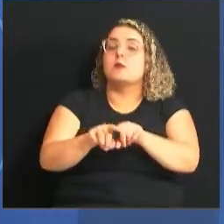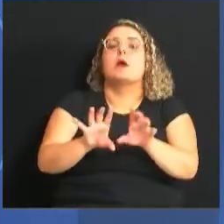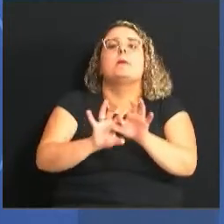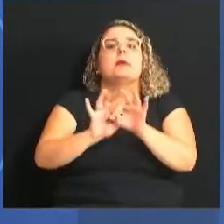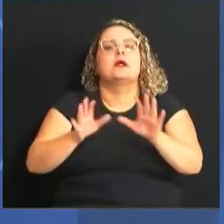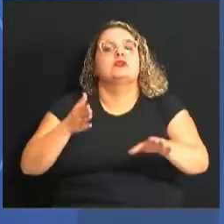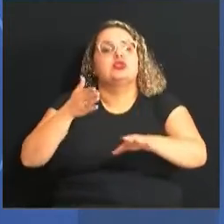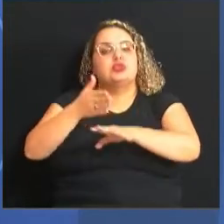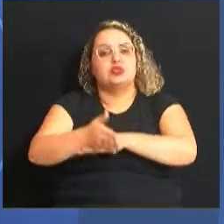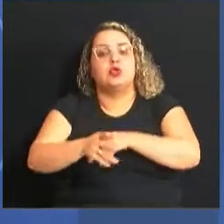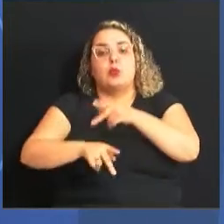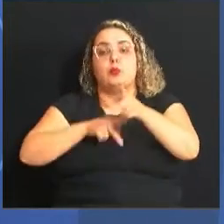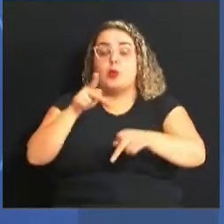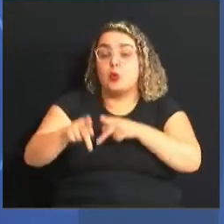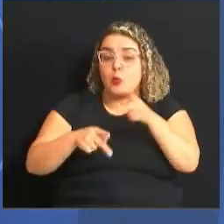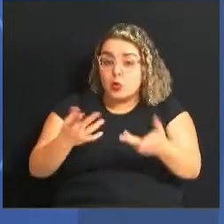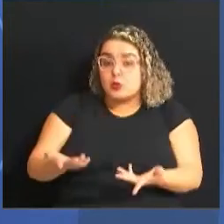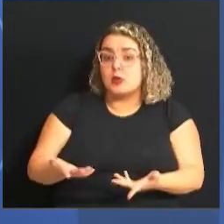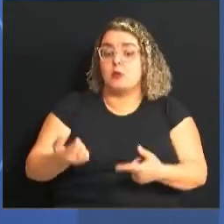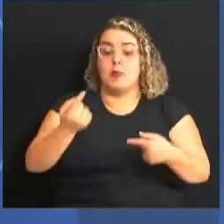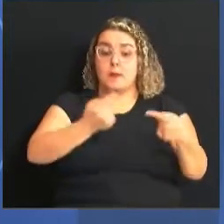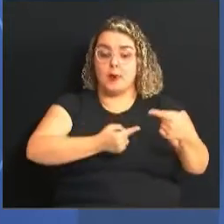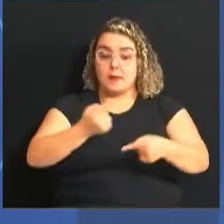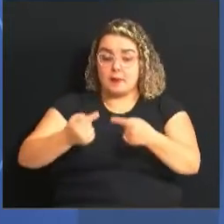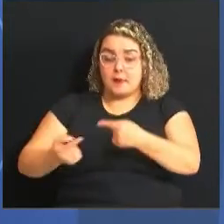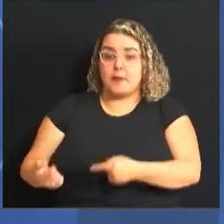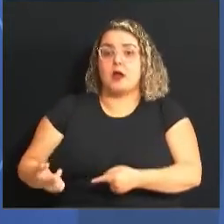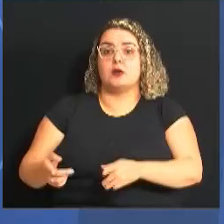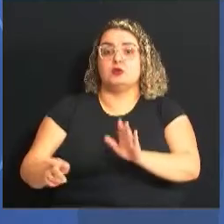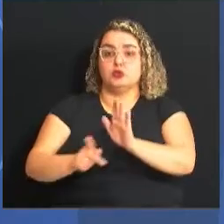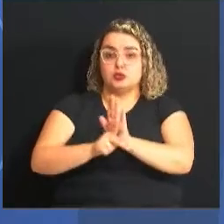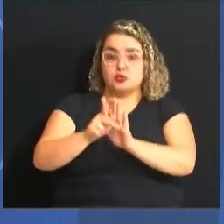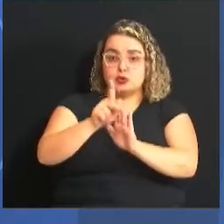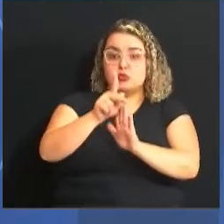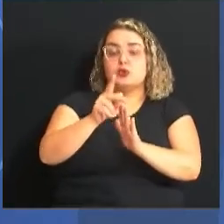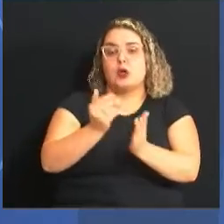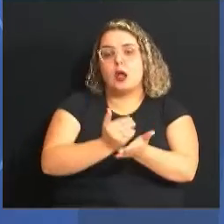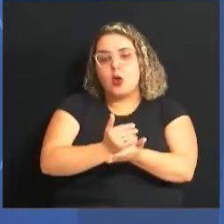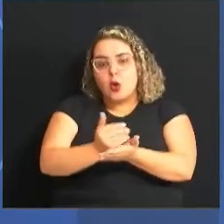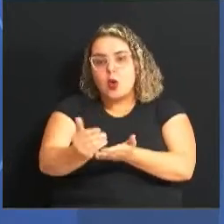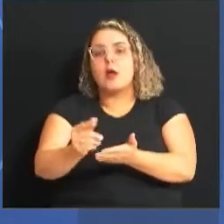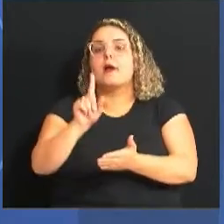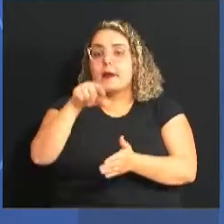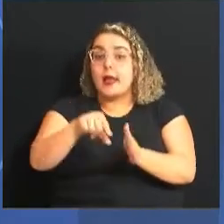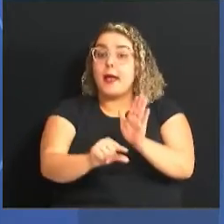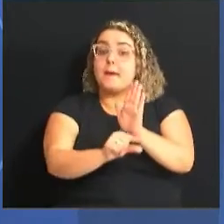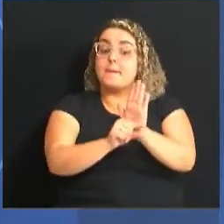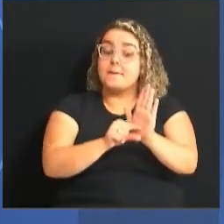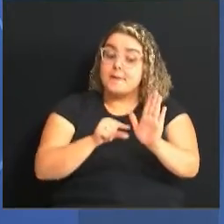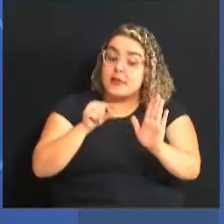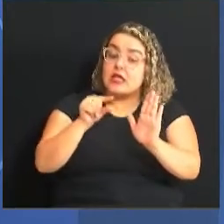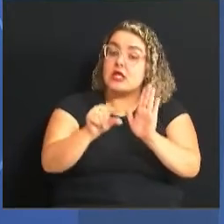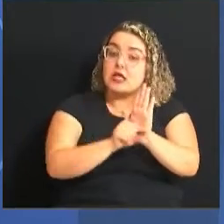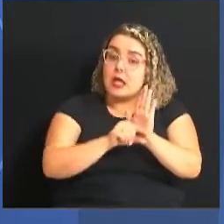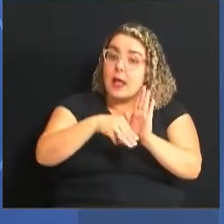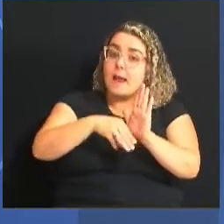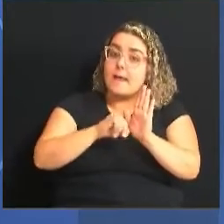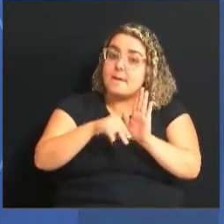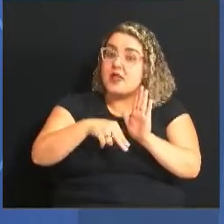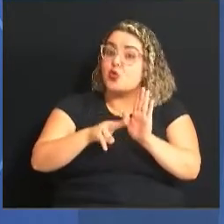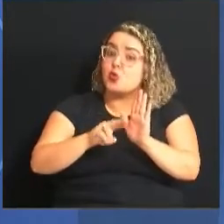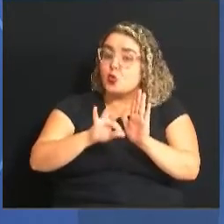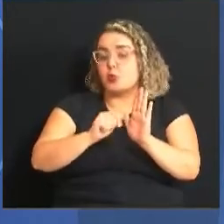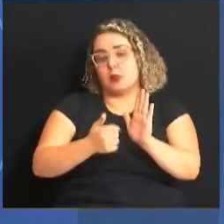participação popular para as discussões do projeto inicial, que é a minuta do executivo, mais as sugestões que